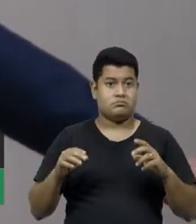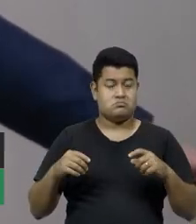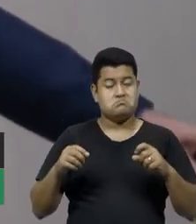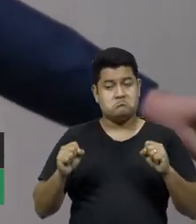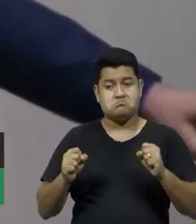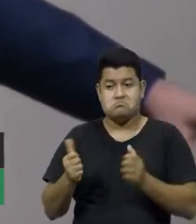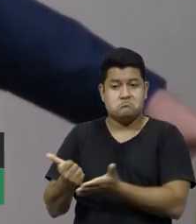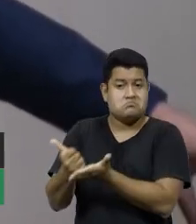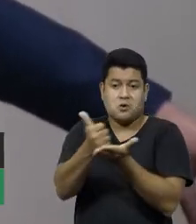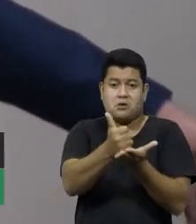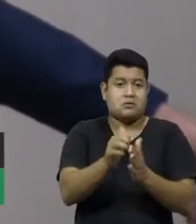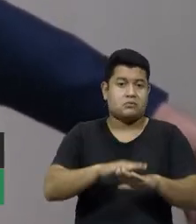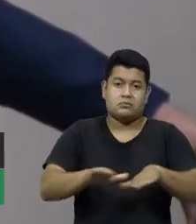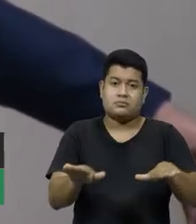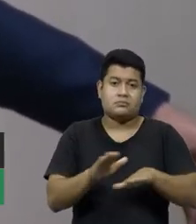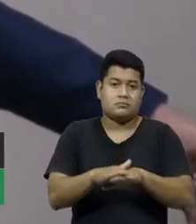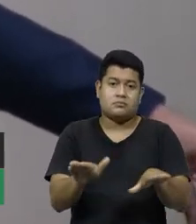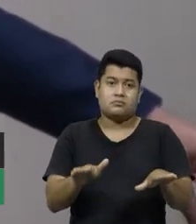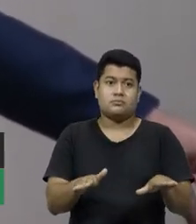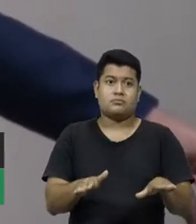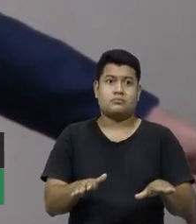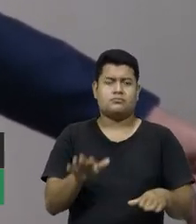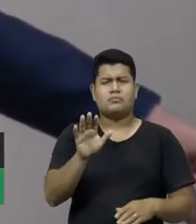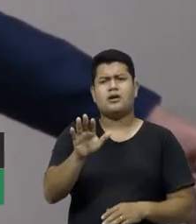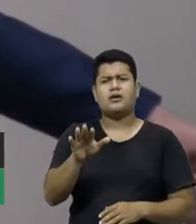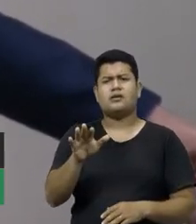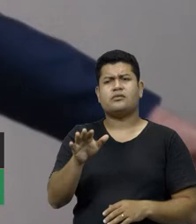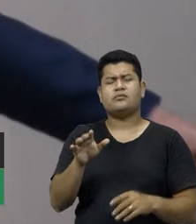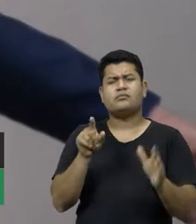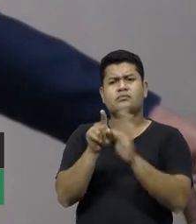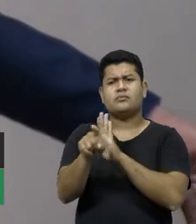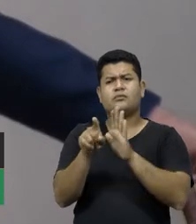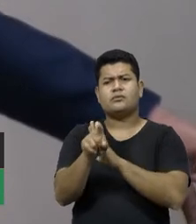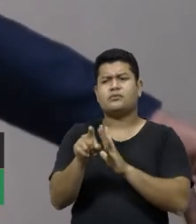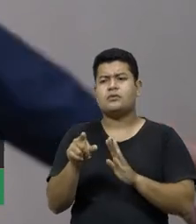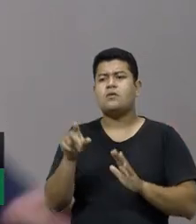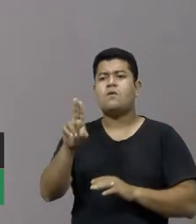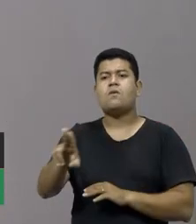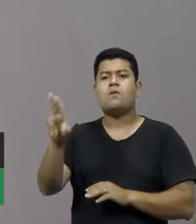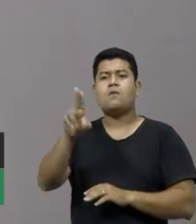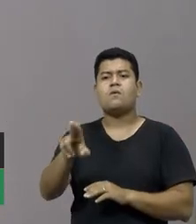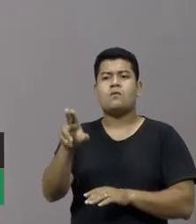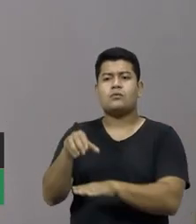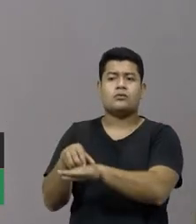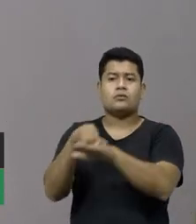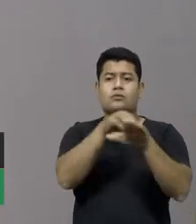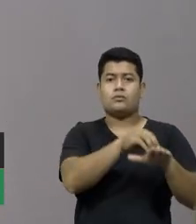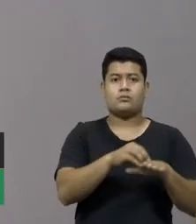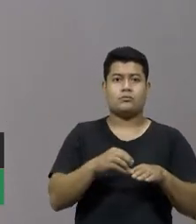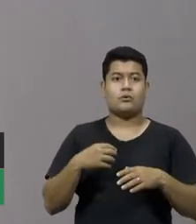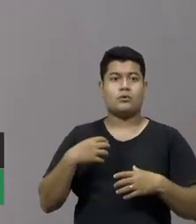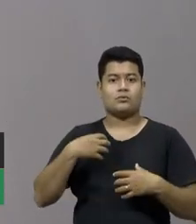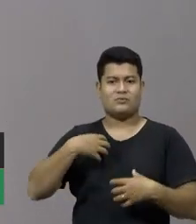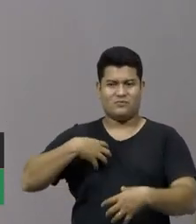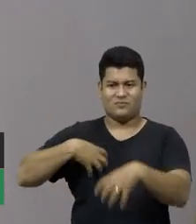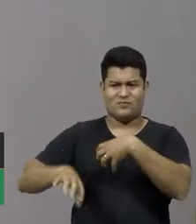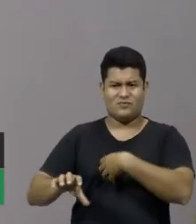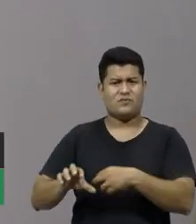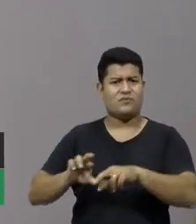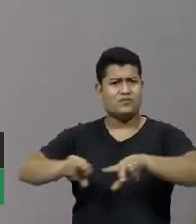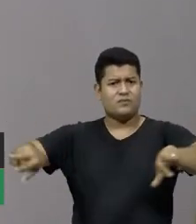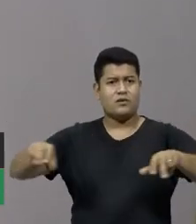carona. Mas não era para transporte humano. Aí me falaram. É